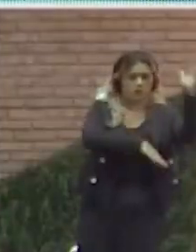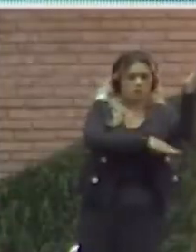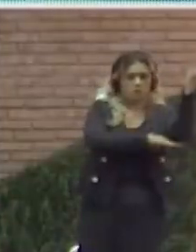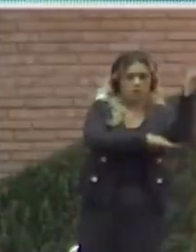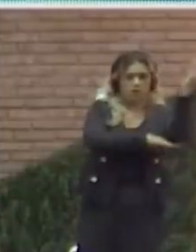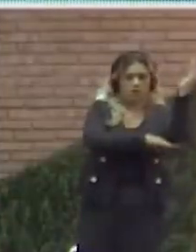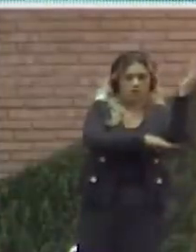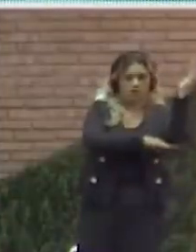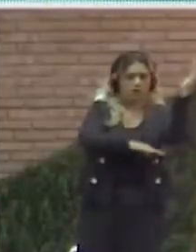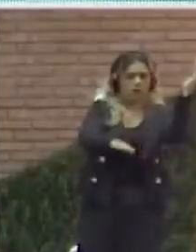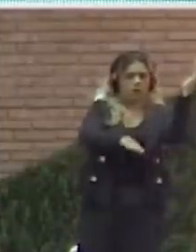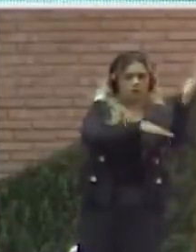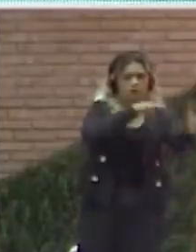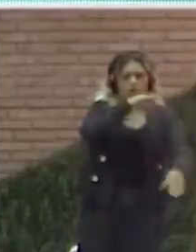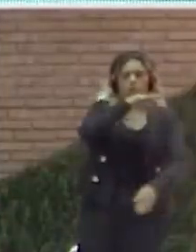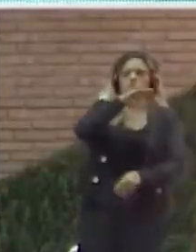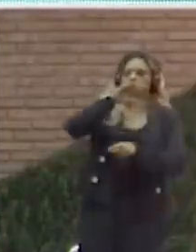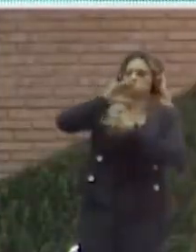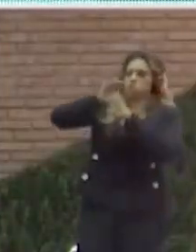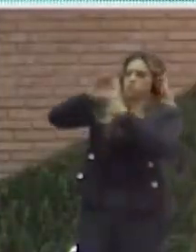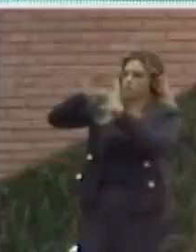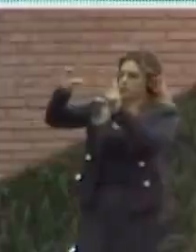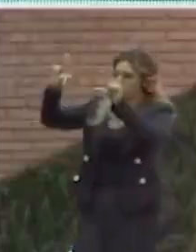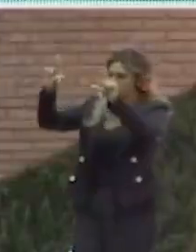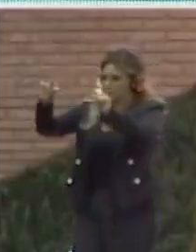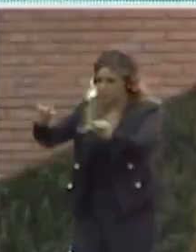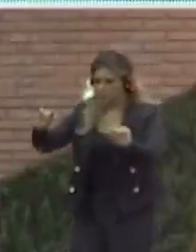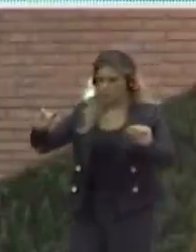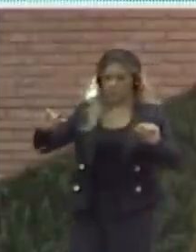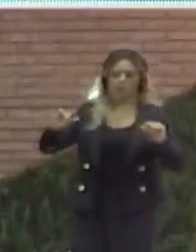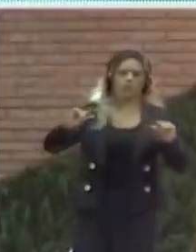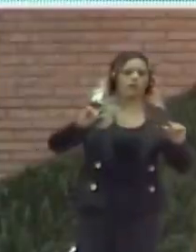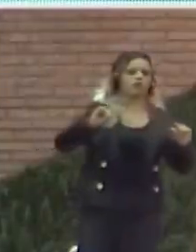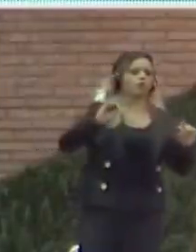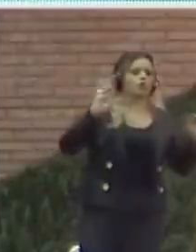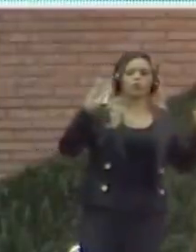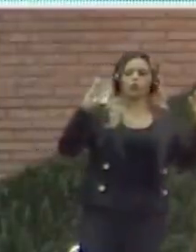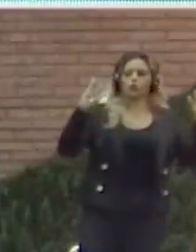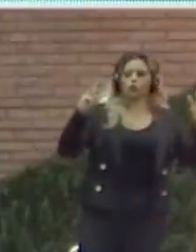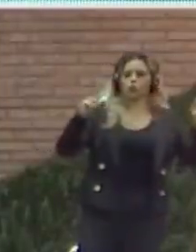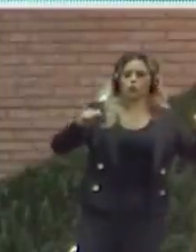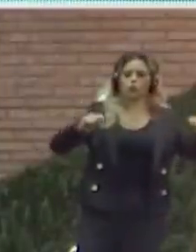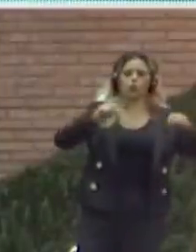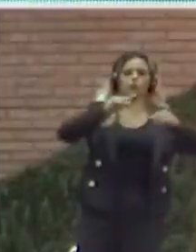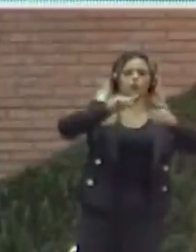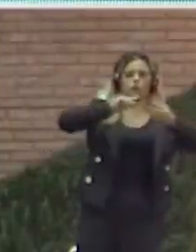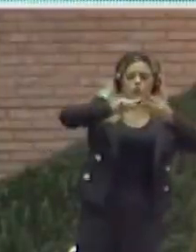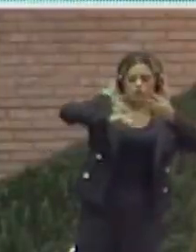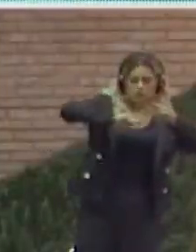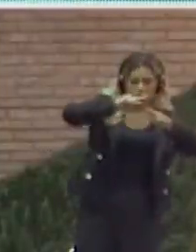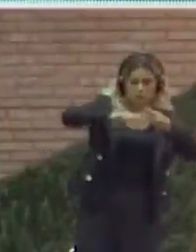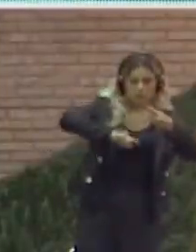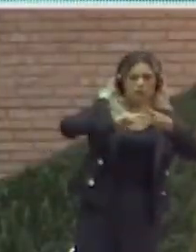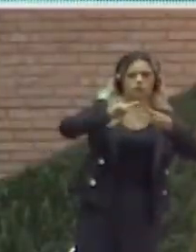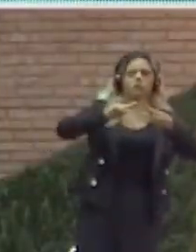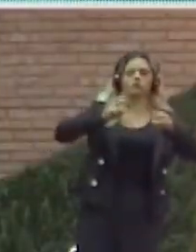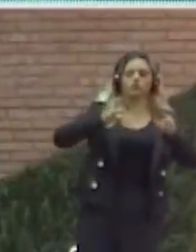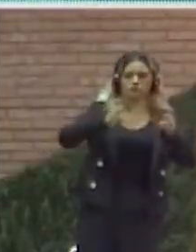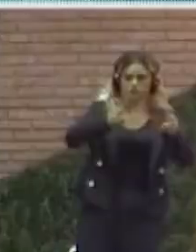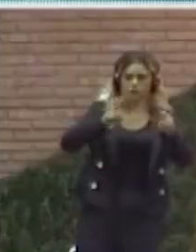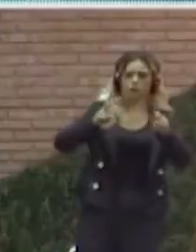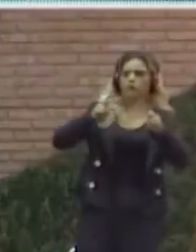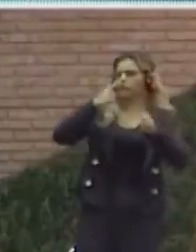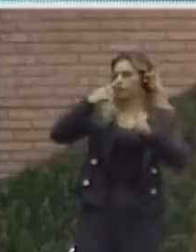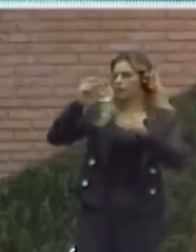de carbono, net zero, são resíduos, menos resíduos,